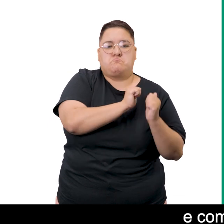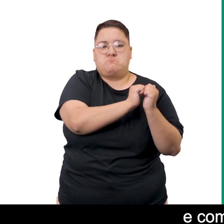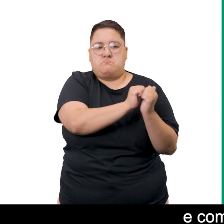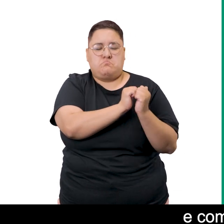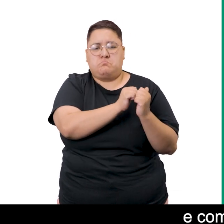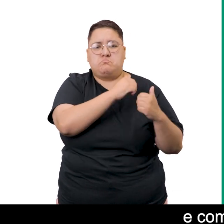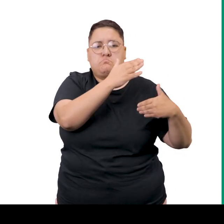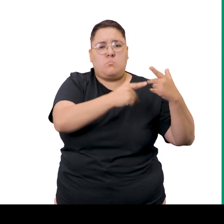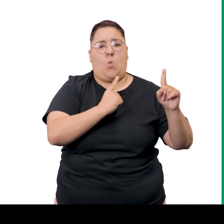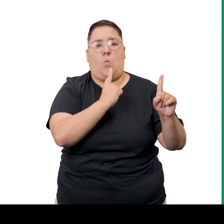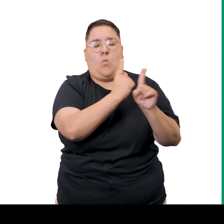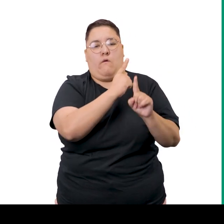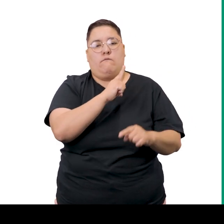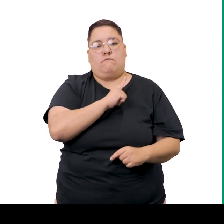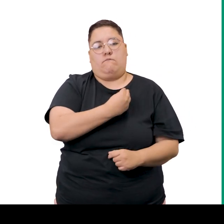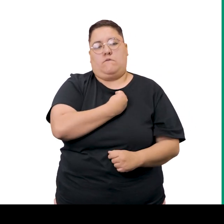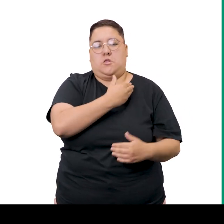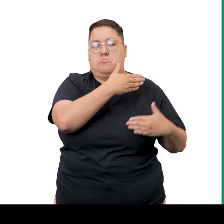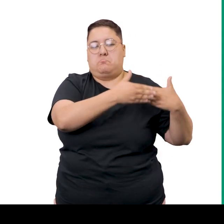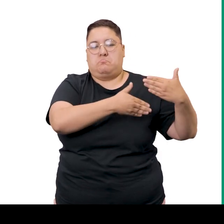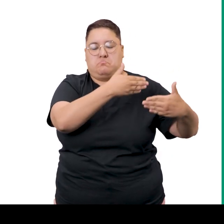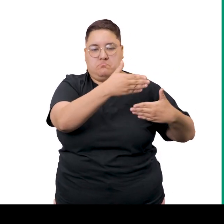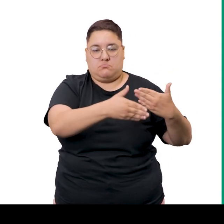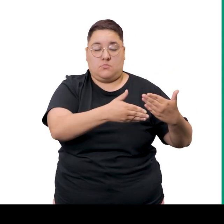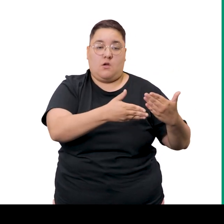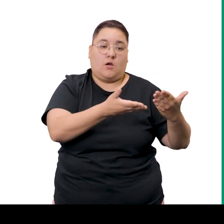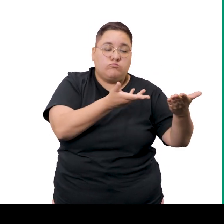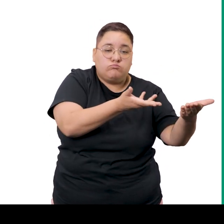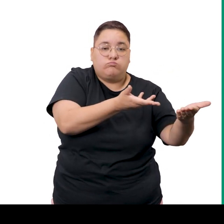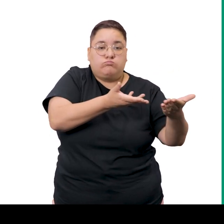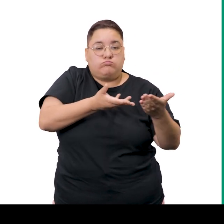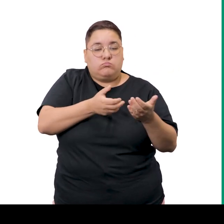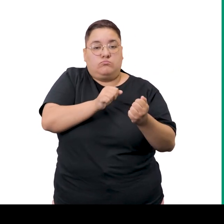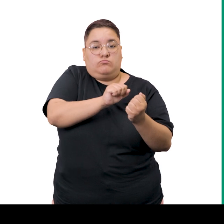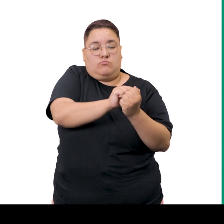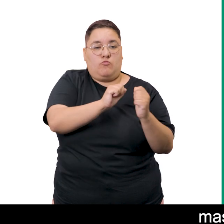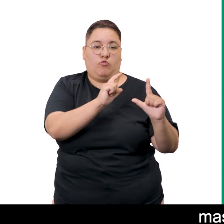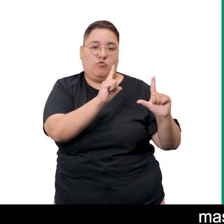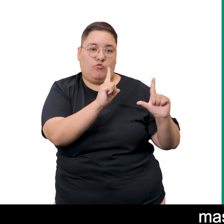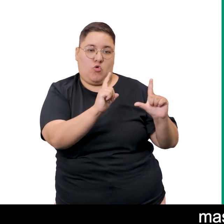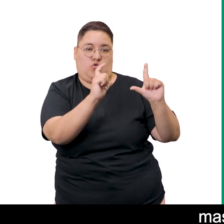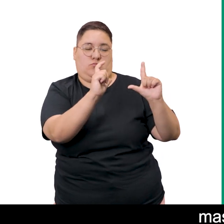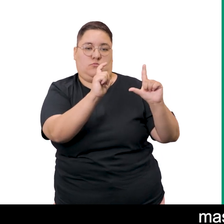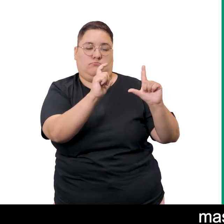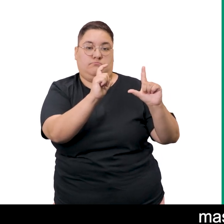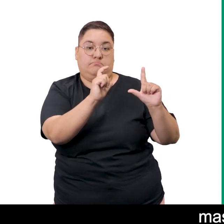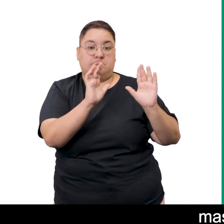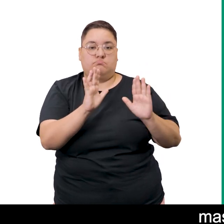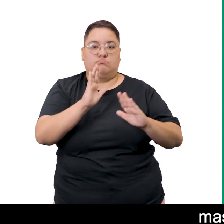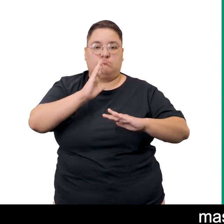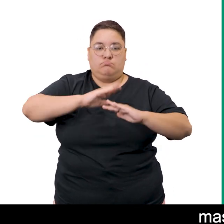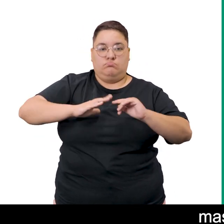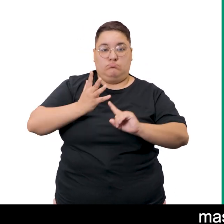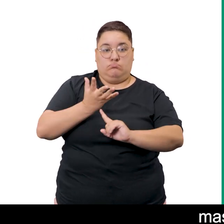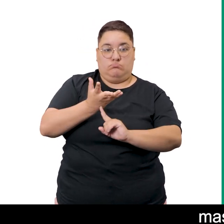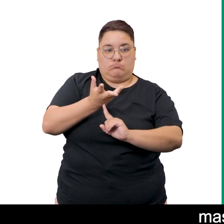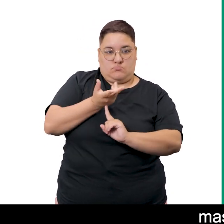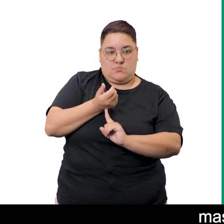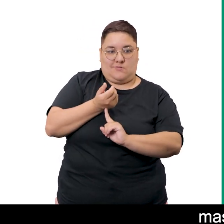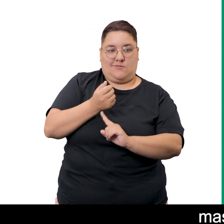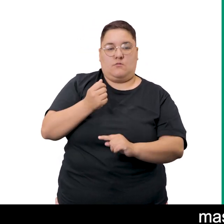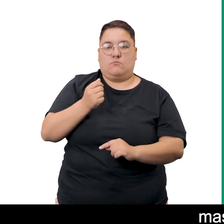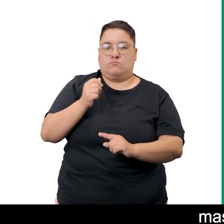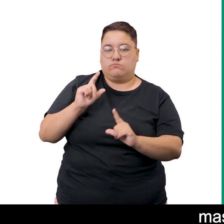vida e que foram convidados a serem fotografados. Mas quando a artista retratou